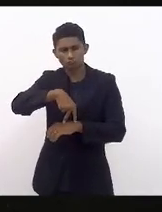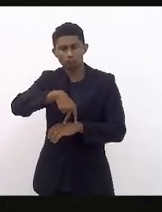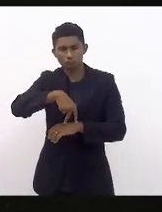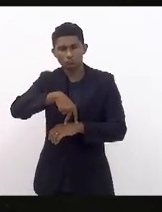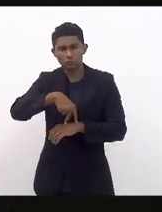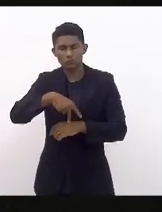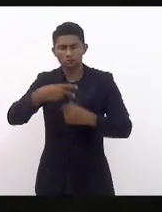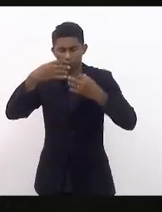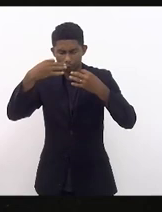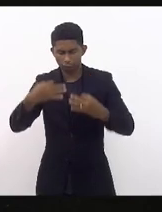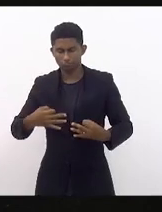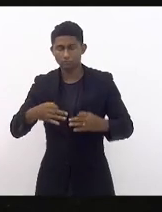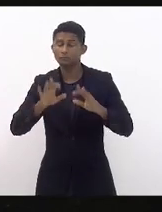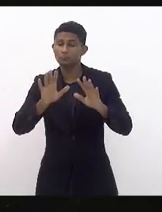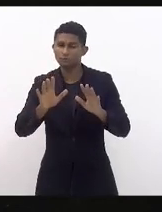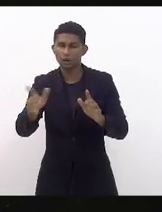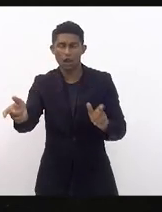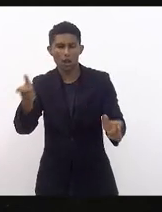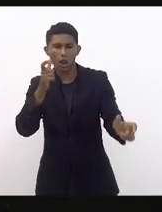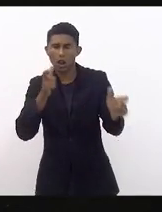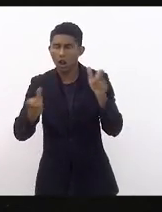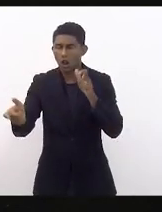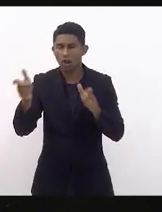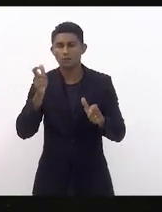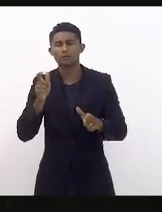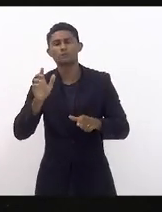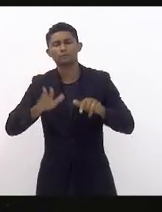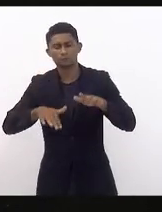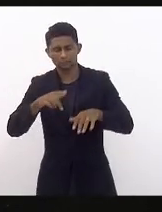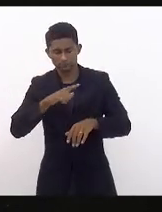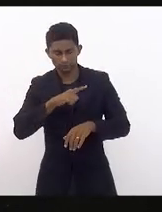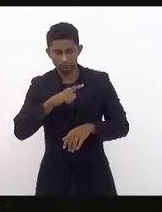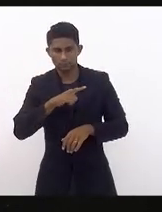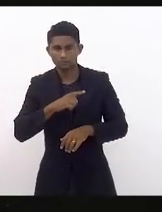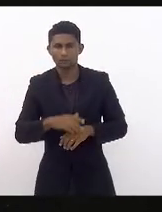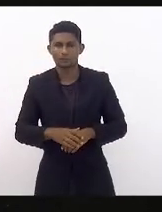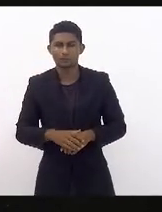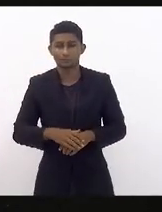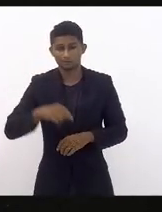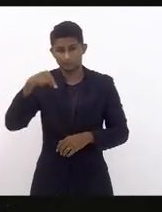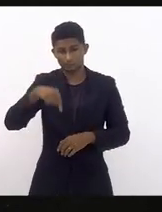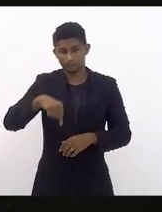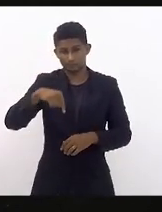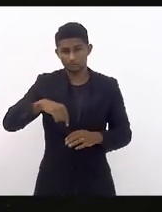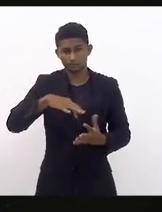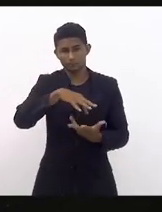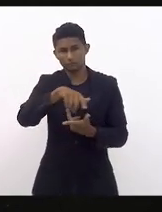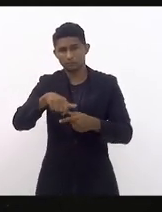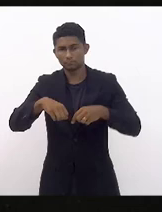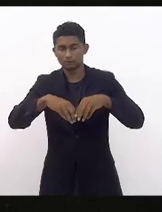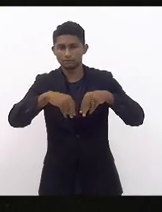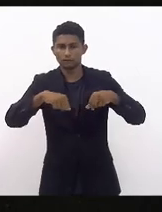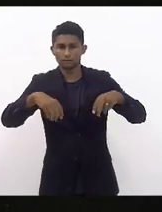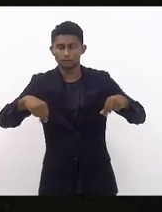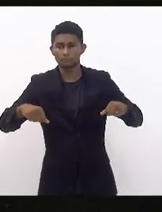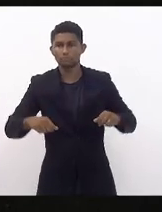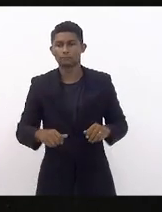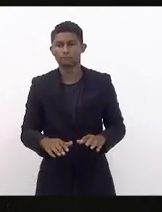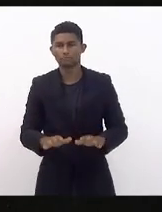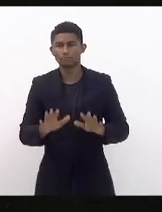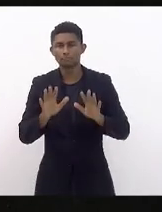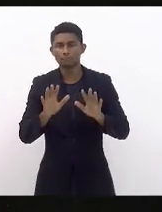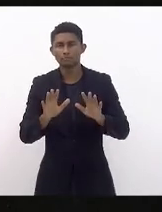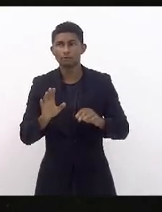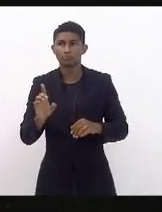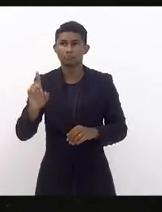inatingível. Nenhuma glória, por mais pura, é intocável aqui na terra. Mas pela excelsitude do